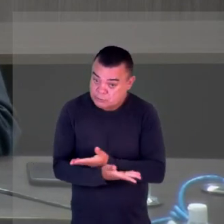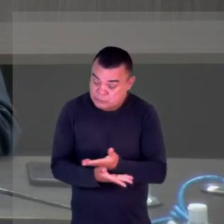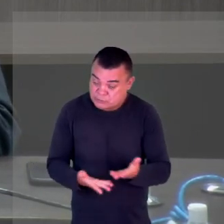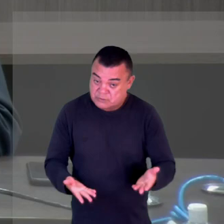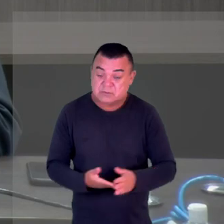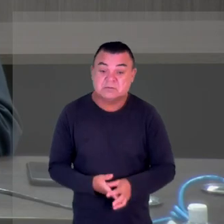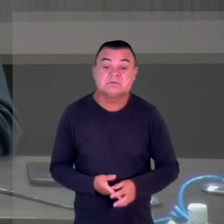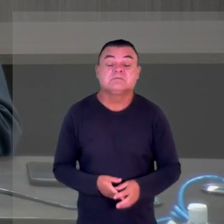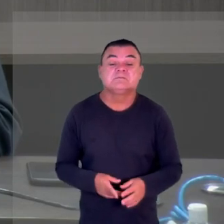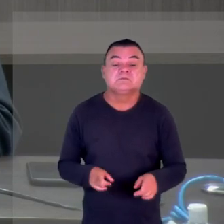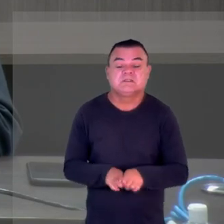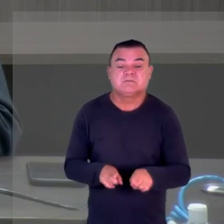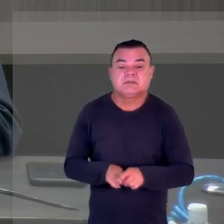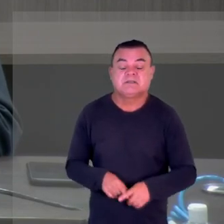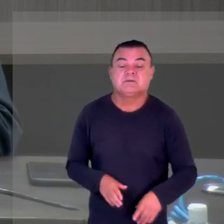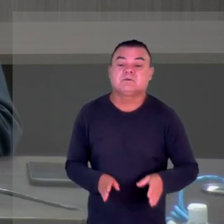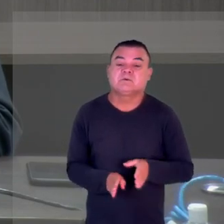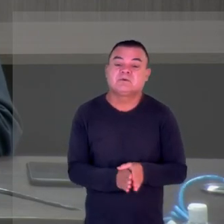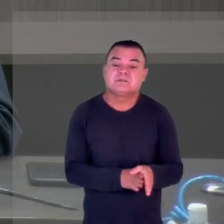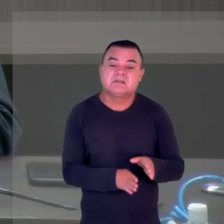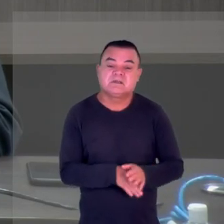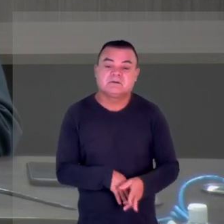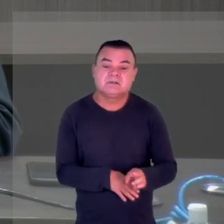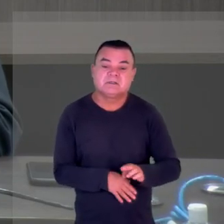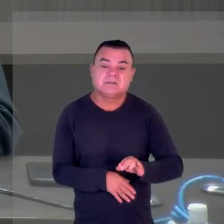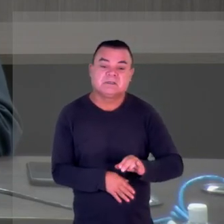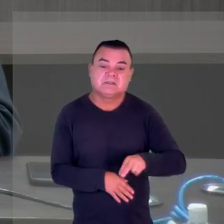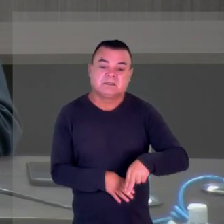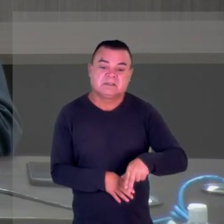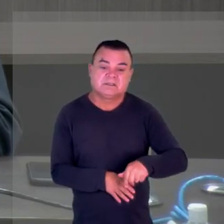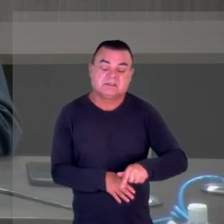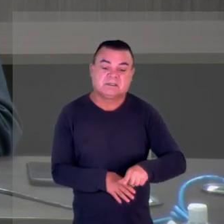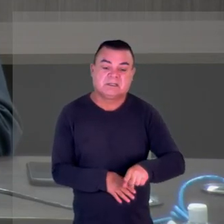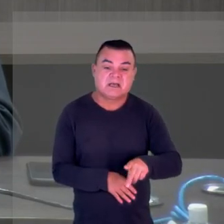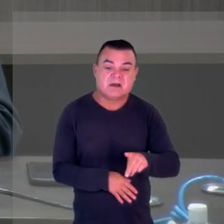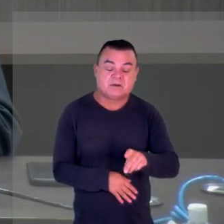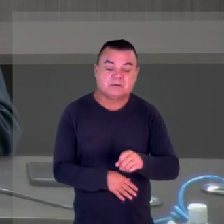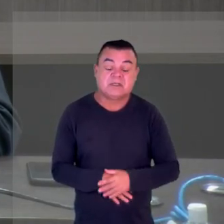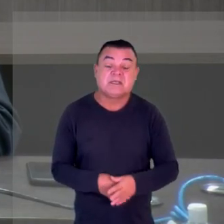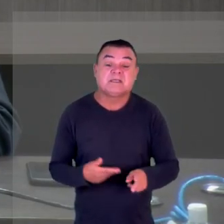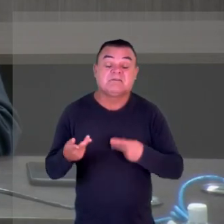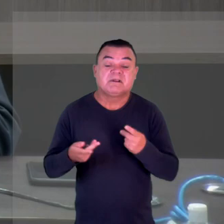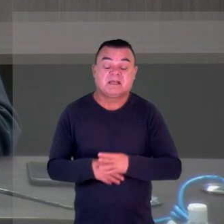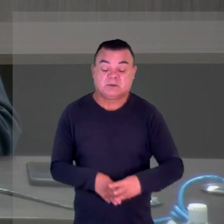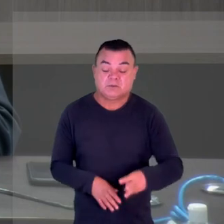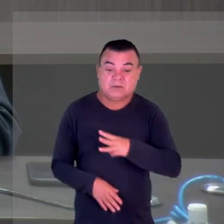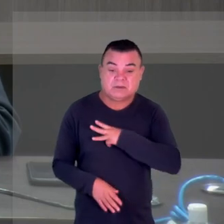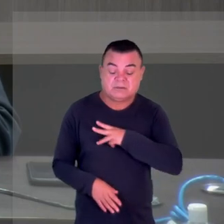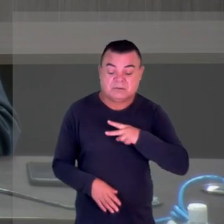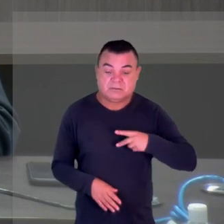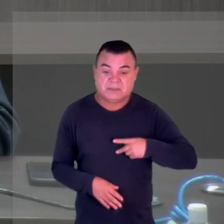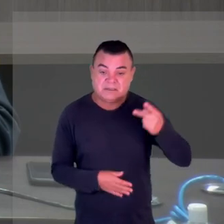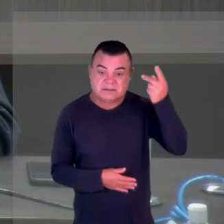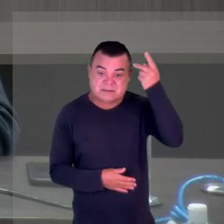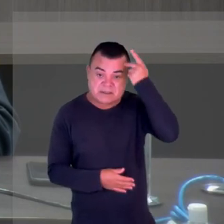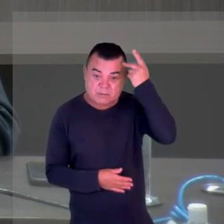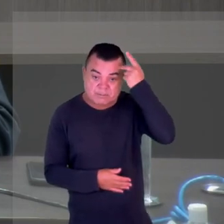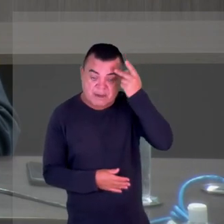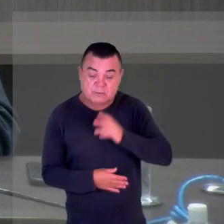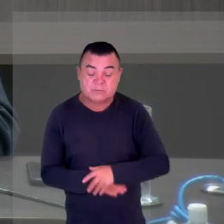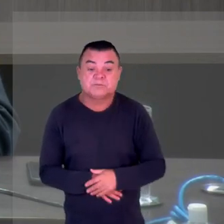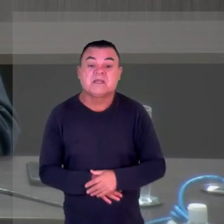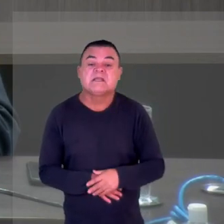coordenador e dizer que lá no ministério público de São Paulo segunda-feira nós assinamos um